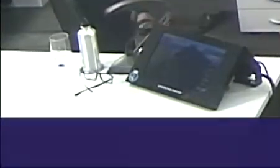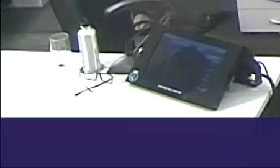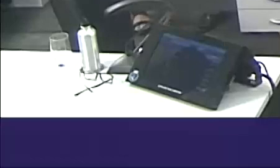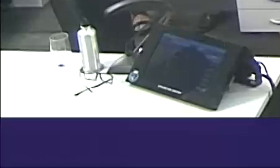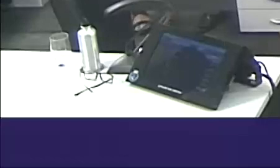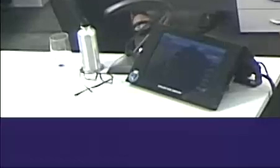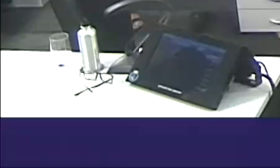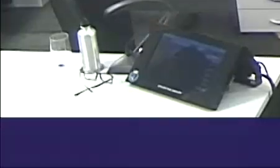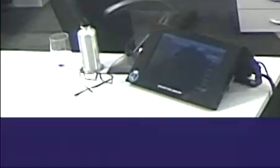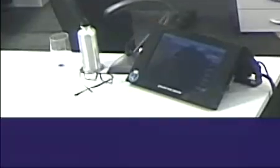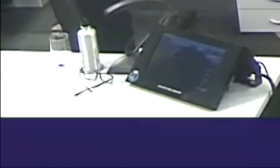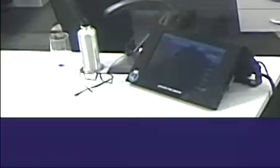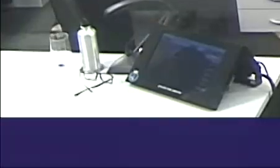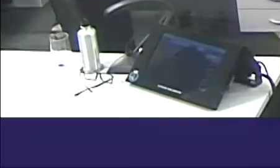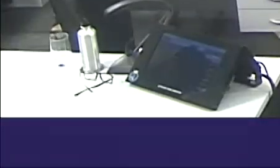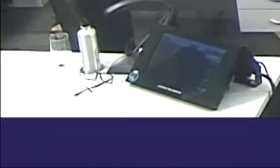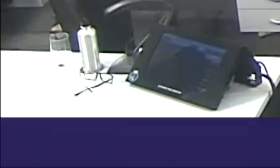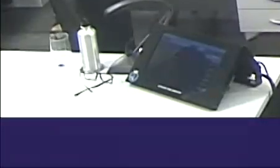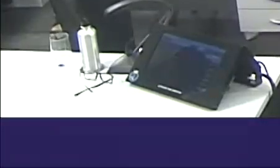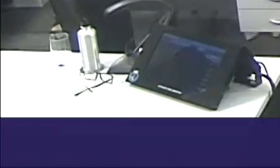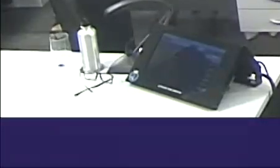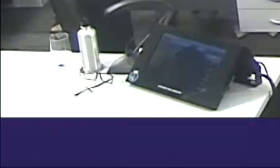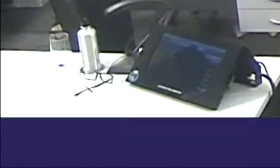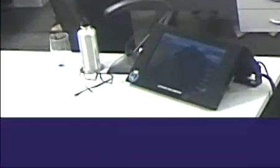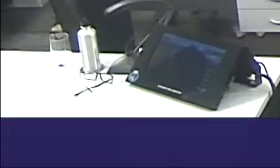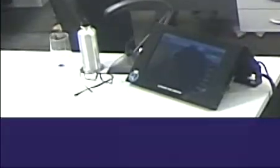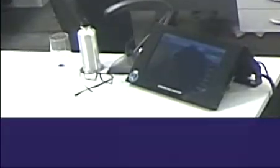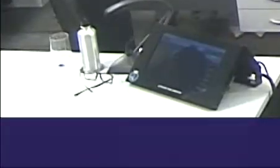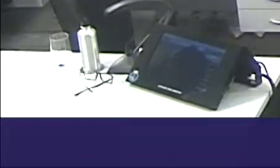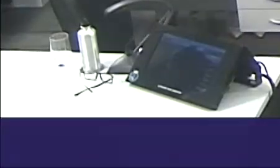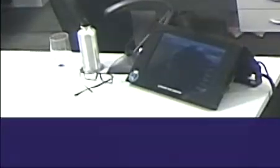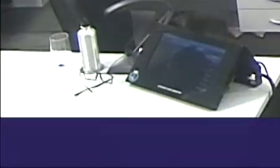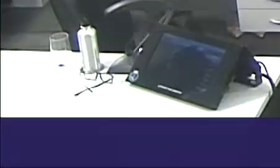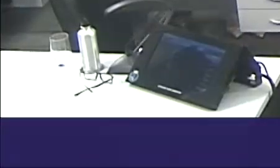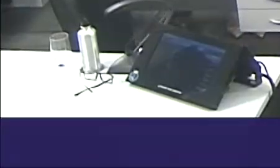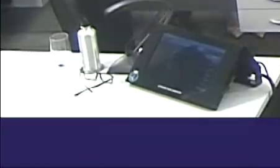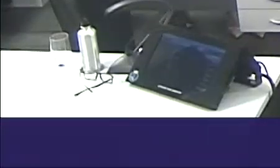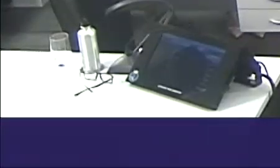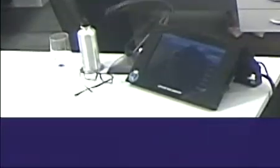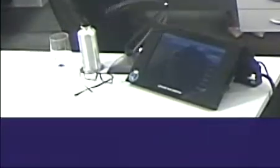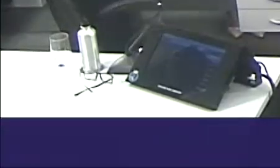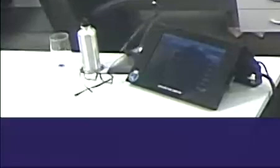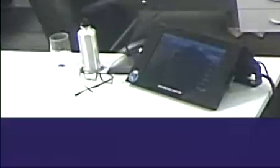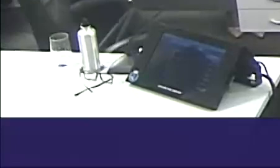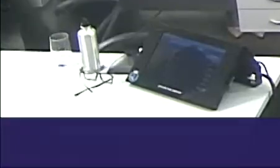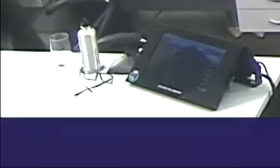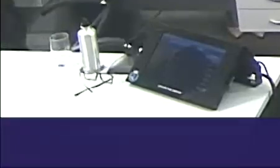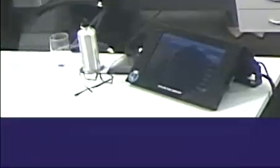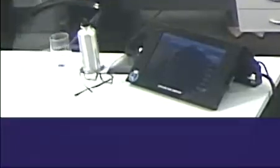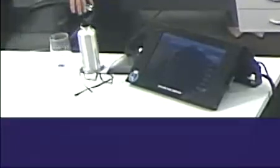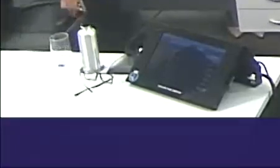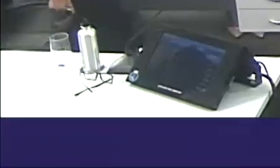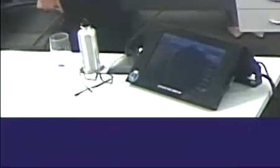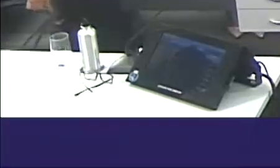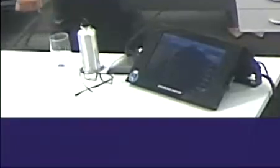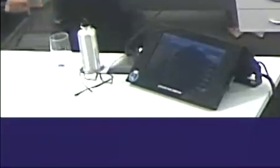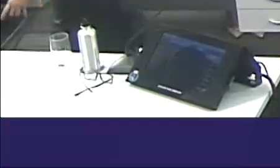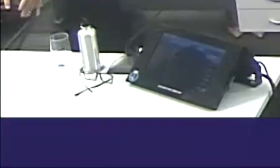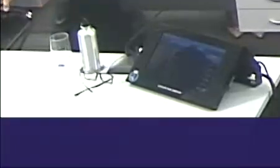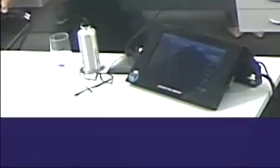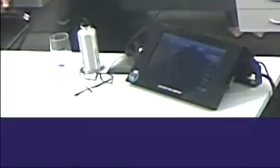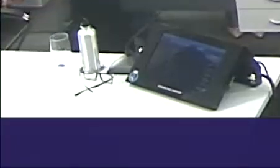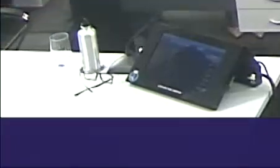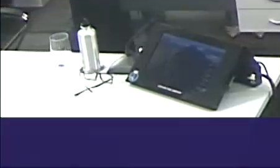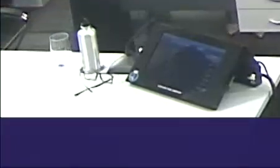ter sonho sempre. Quem traz no corpo a marca Maria, Maria mistura a dor